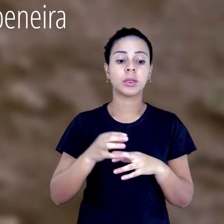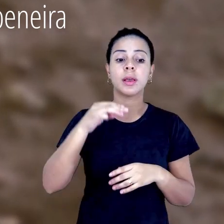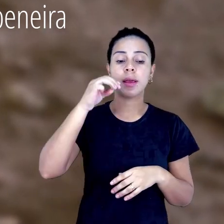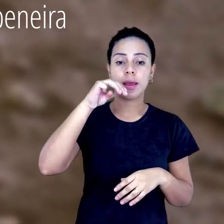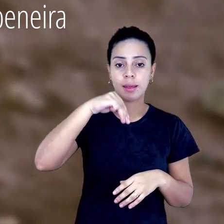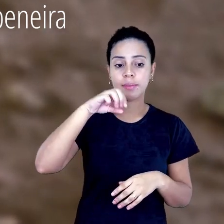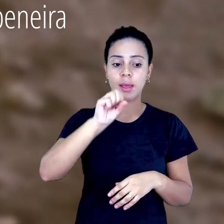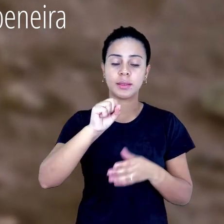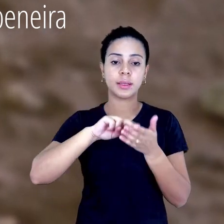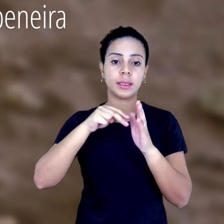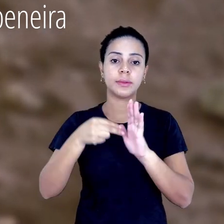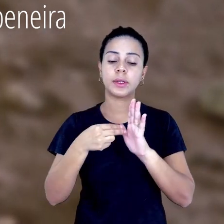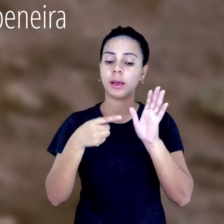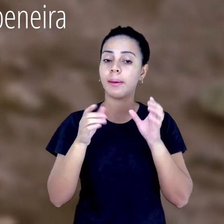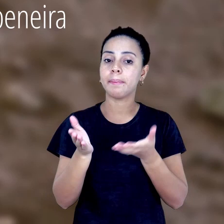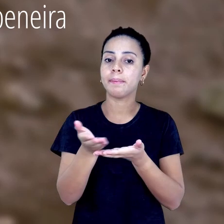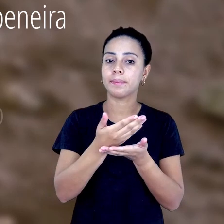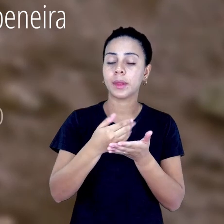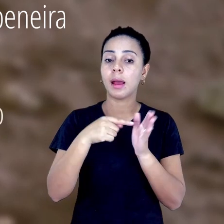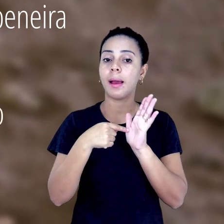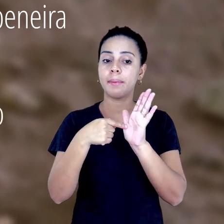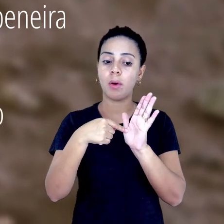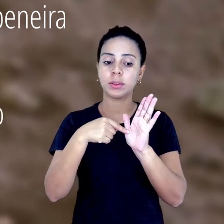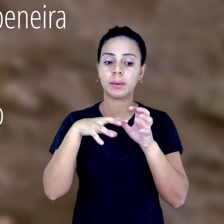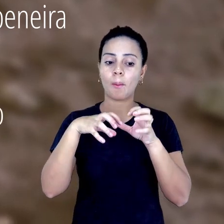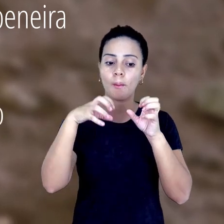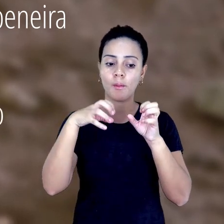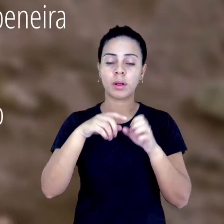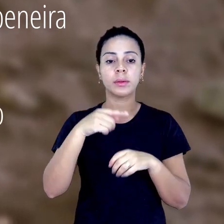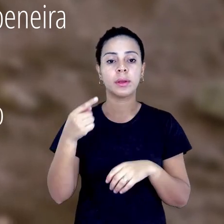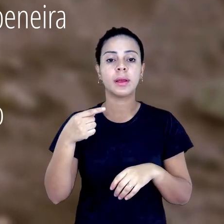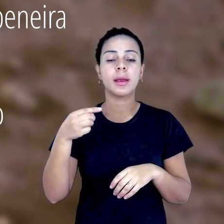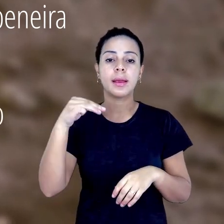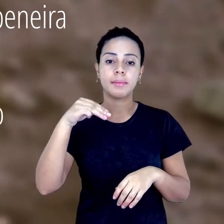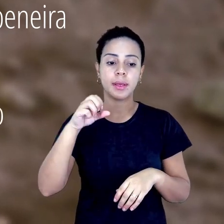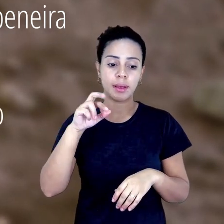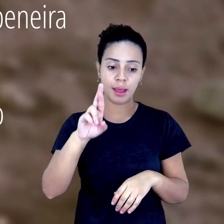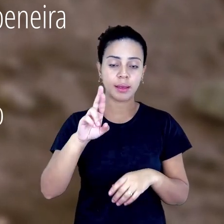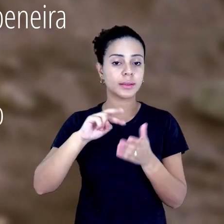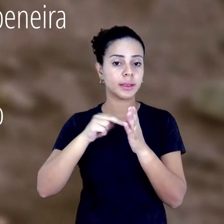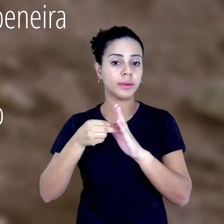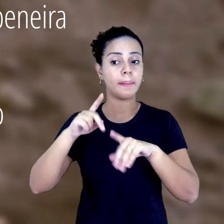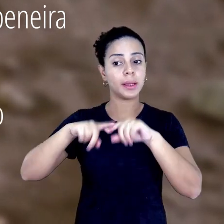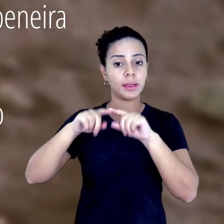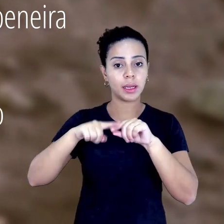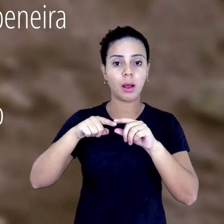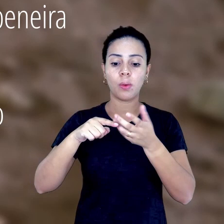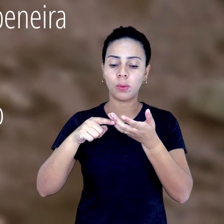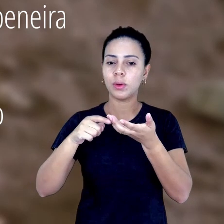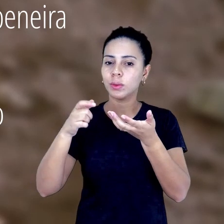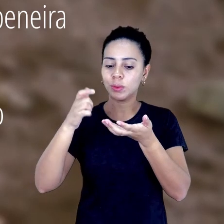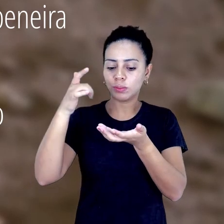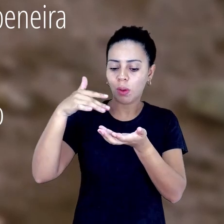massa total da amostra seca em gramas, mr é a massa do material retido acumulado em cada peneira